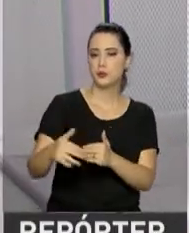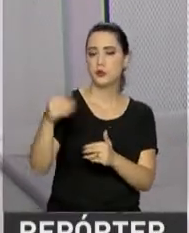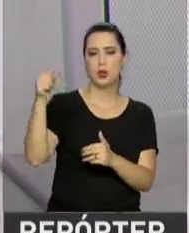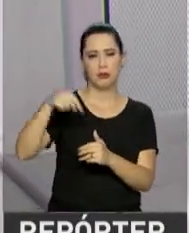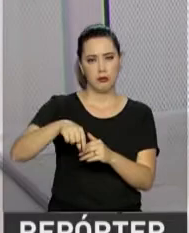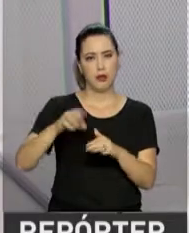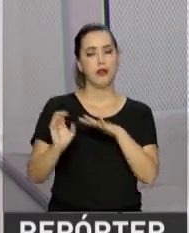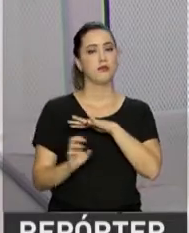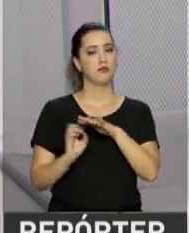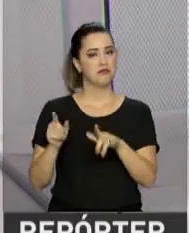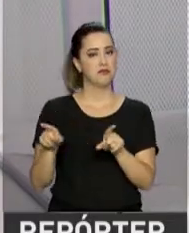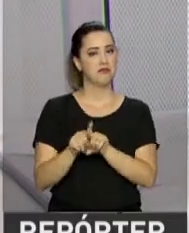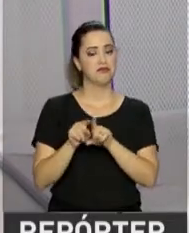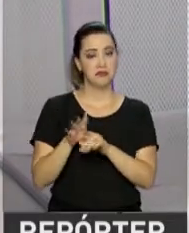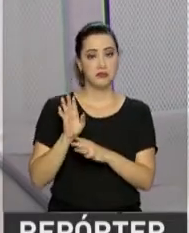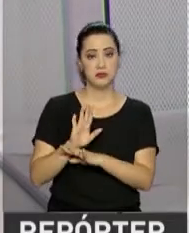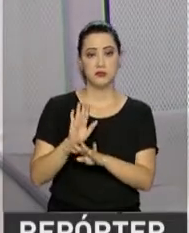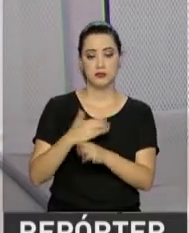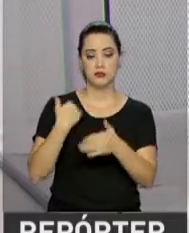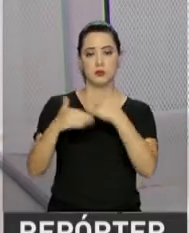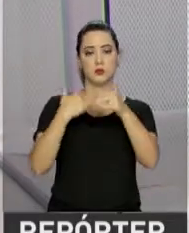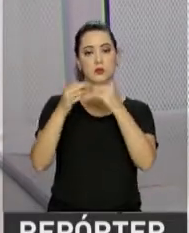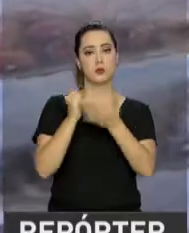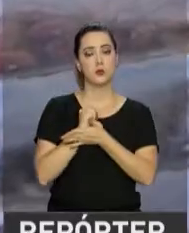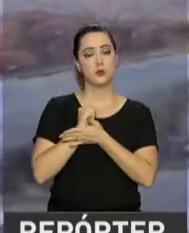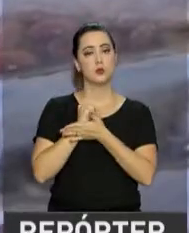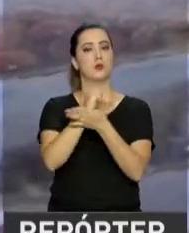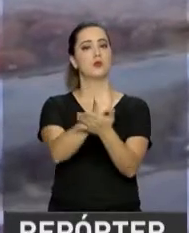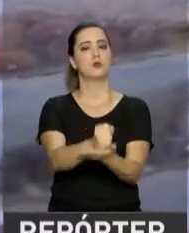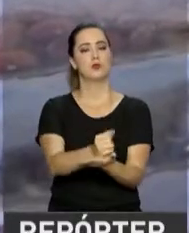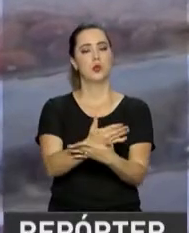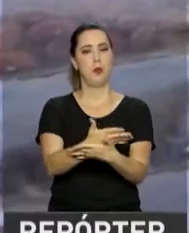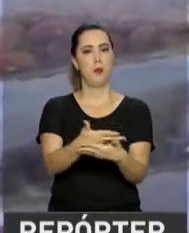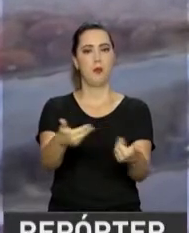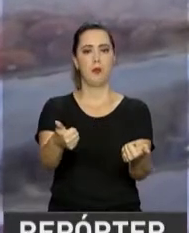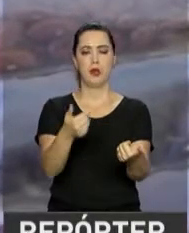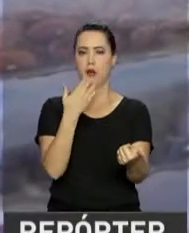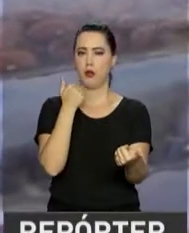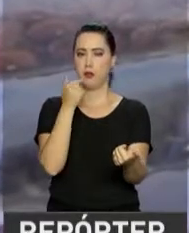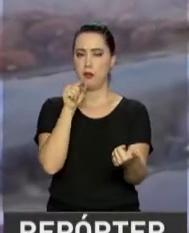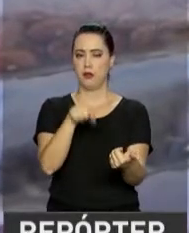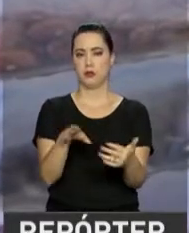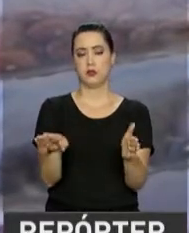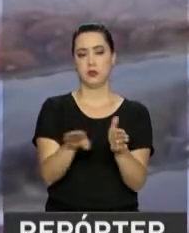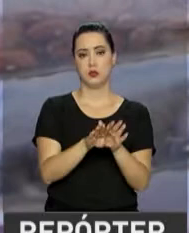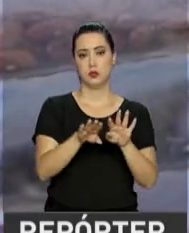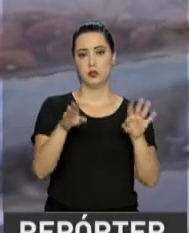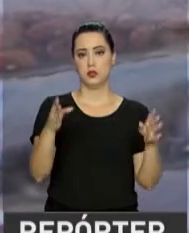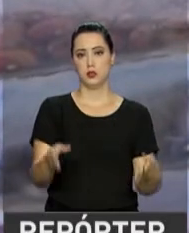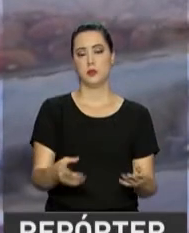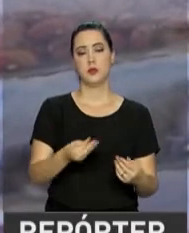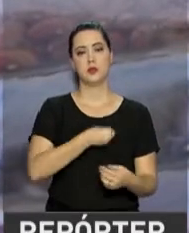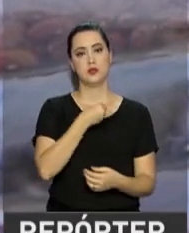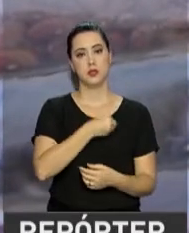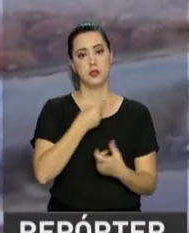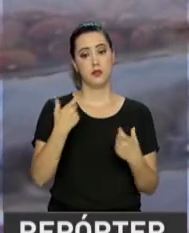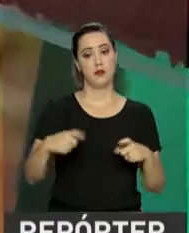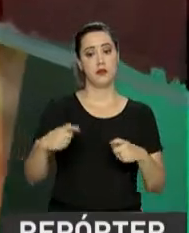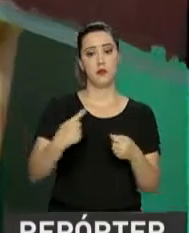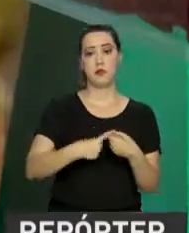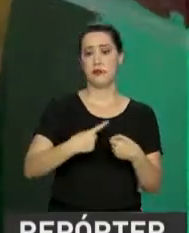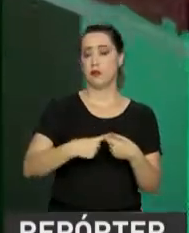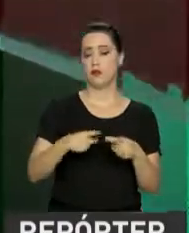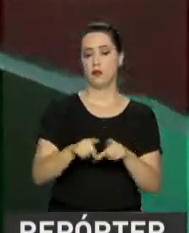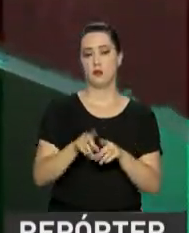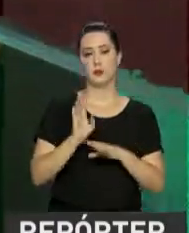embrapa também contribuem para o aumento da oferta e da qualidade dos alimentos que chegam à mesa de quem mora nas áreas urbanas